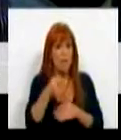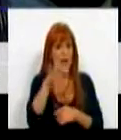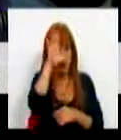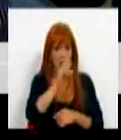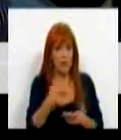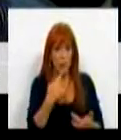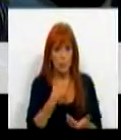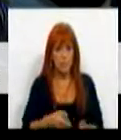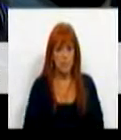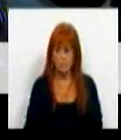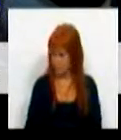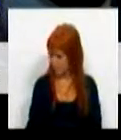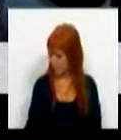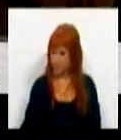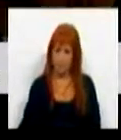Estado.